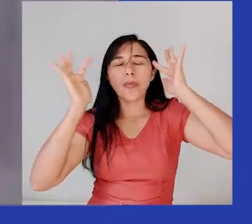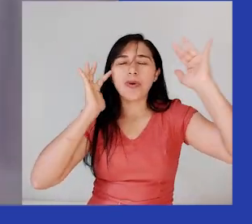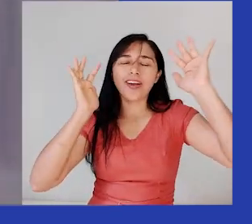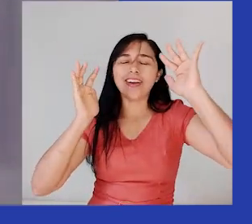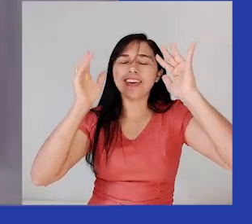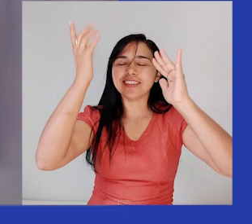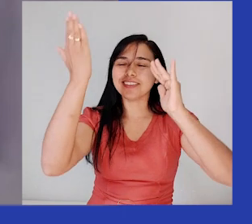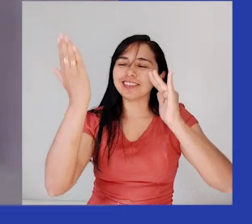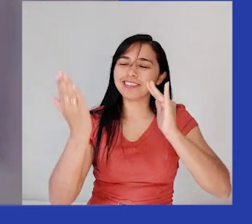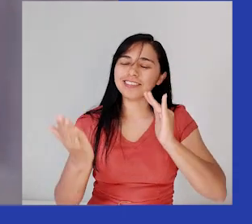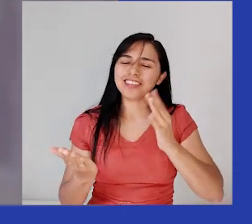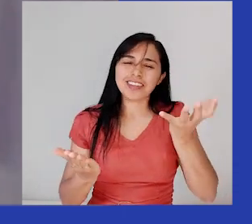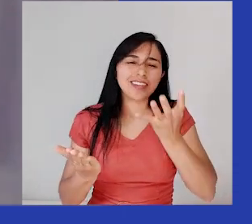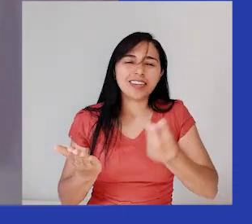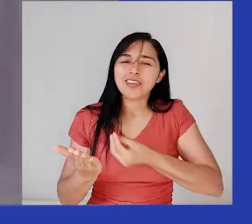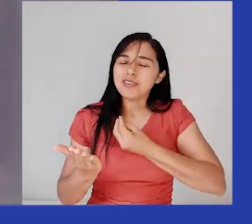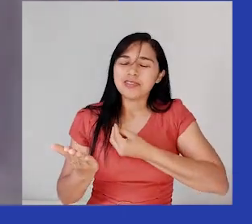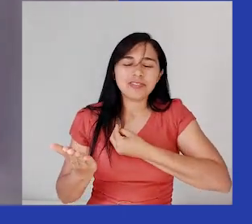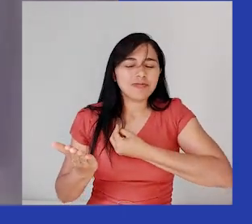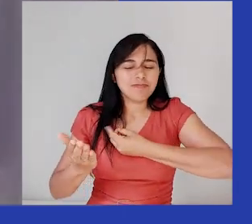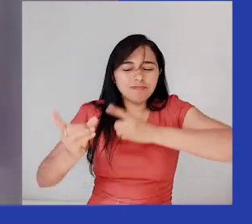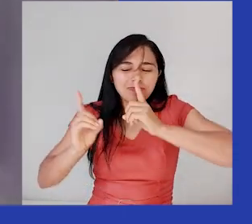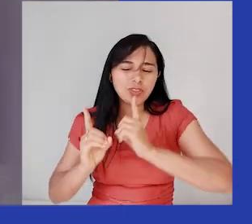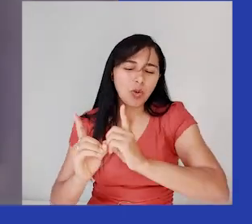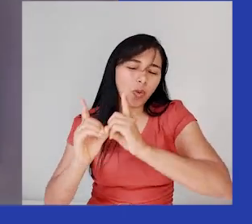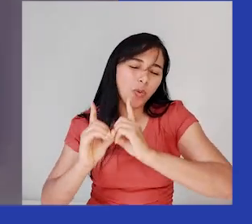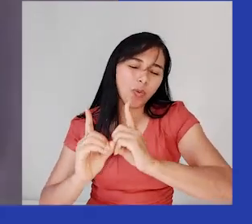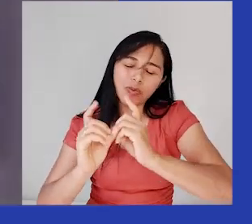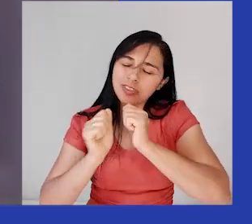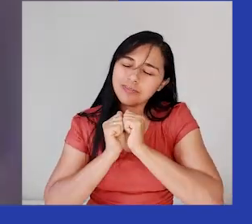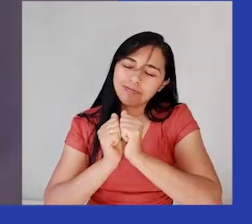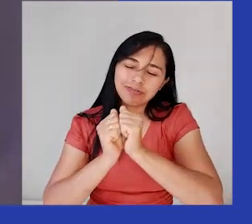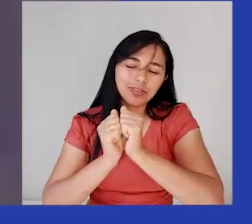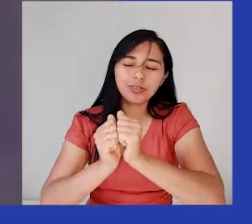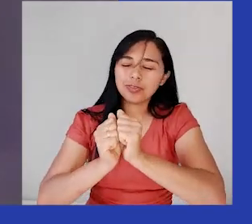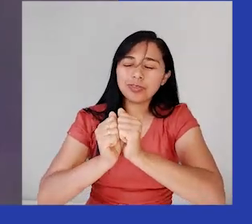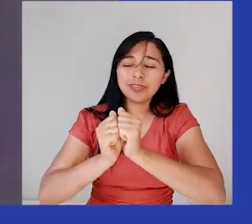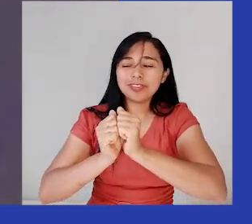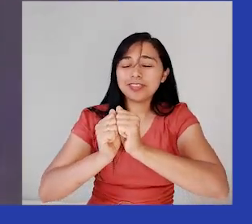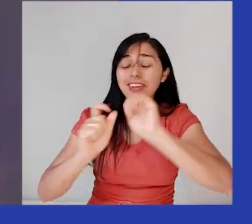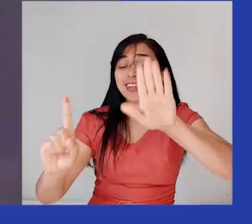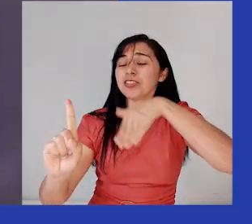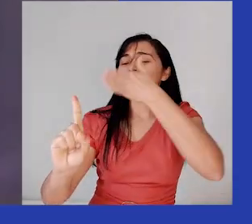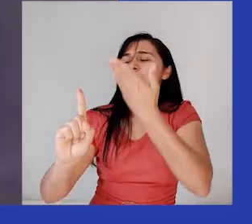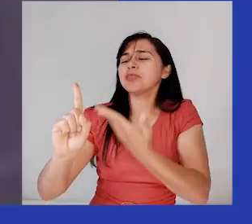Quero vivê-lo em cada vão momento, e em seu louvor hei de espalhar meu canto,